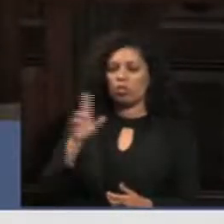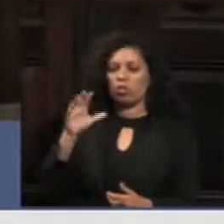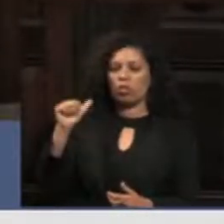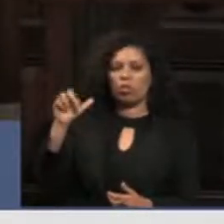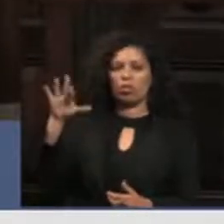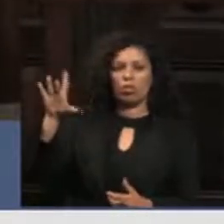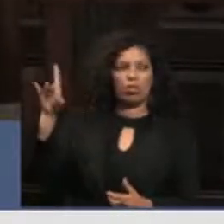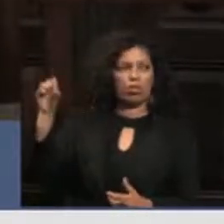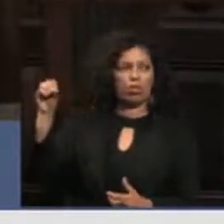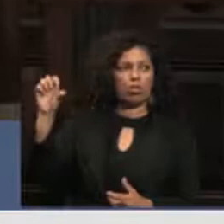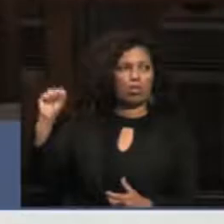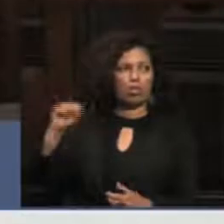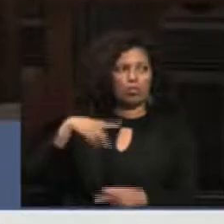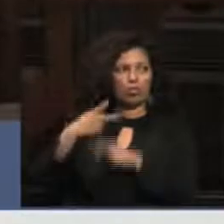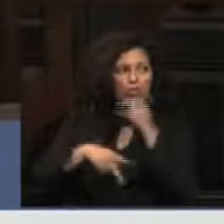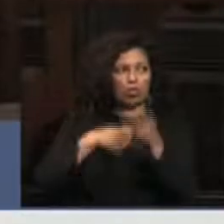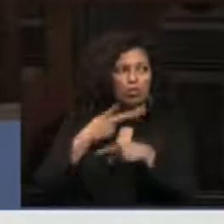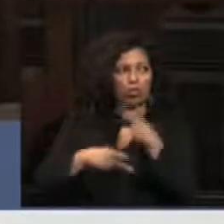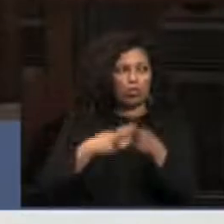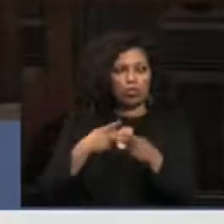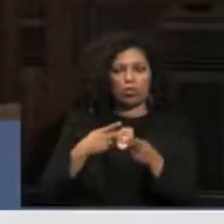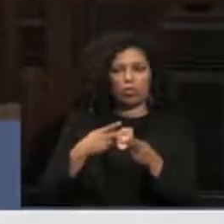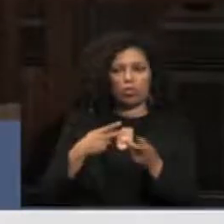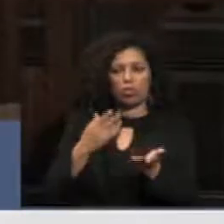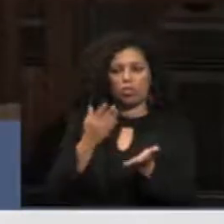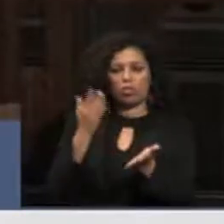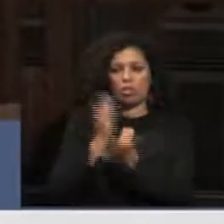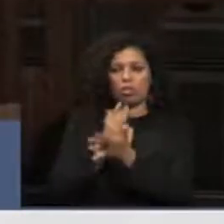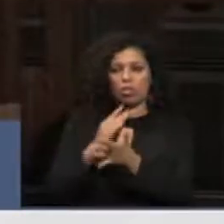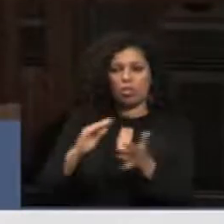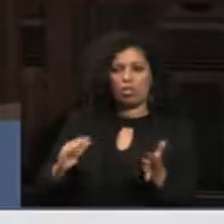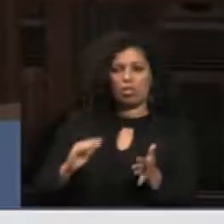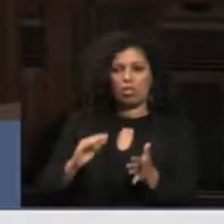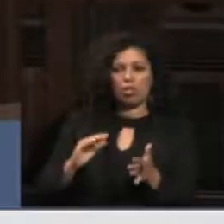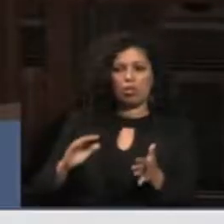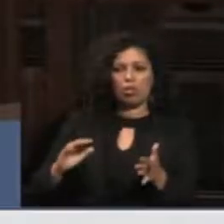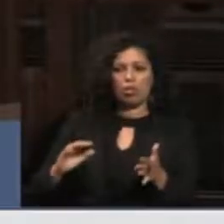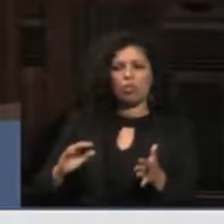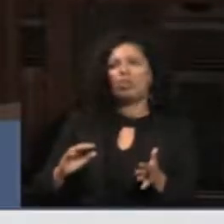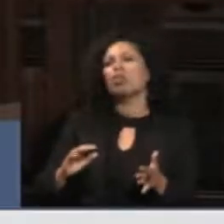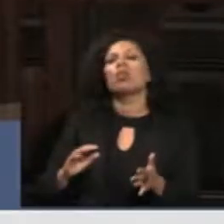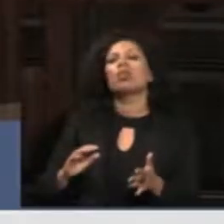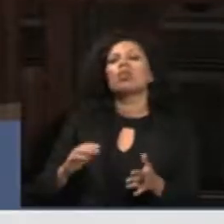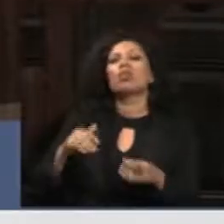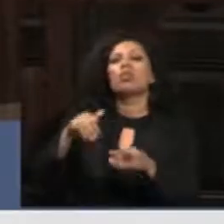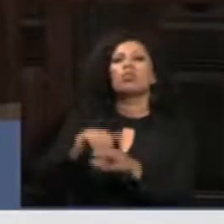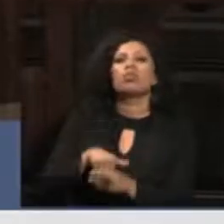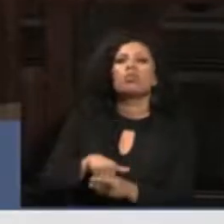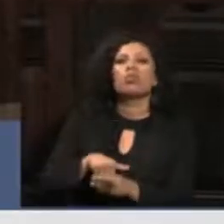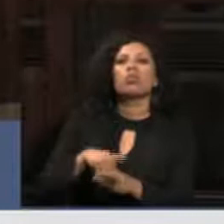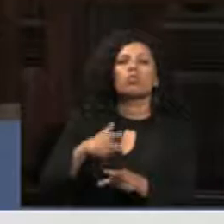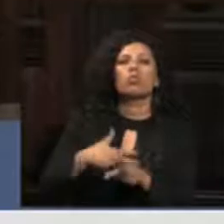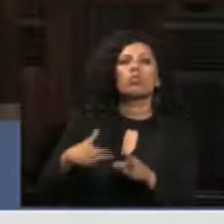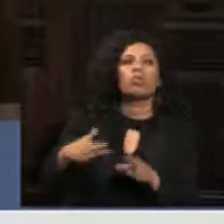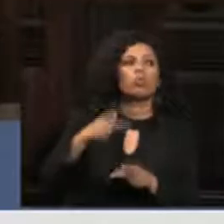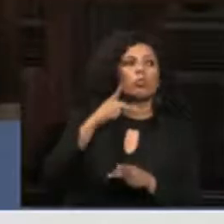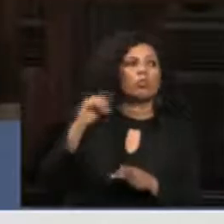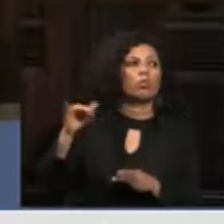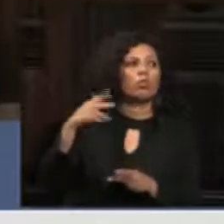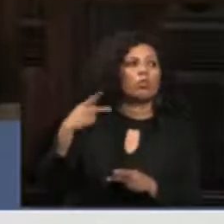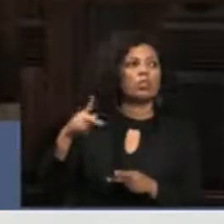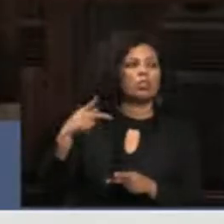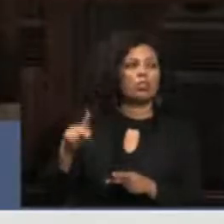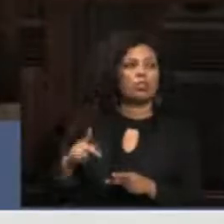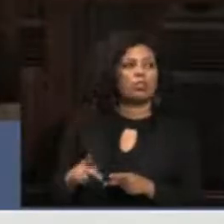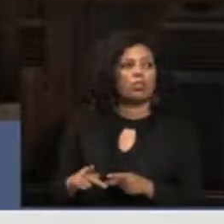afirmou que, após o resultado final das eleições, com a vitória de Jair Bolsonaro, vai colocar o